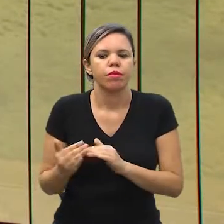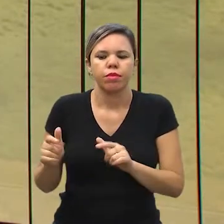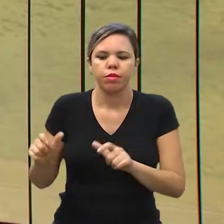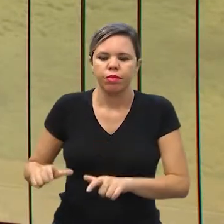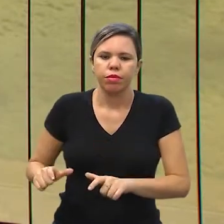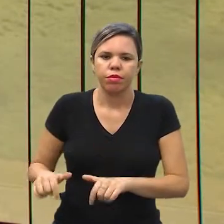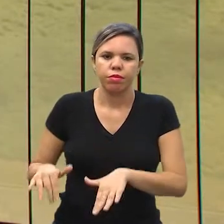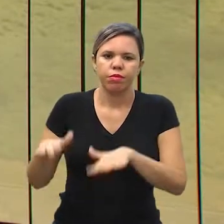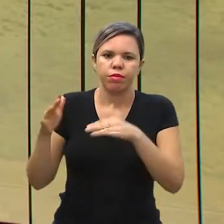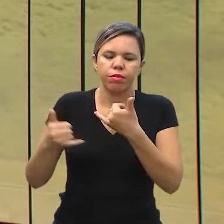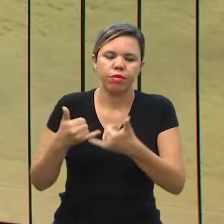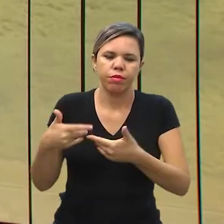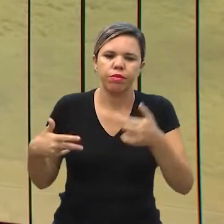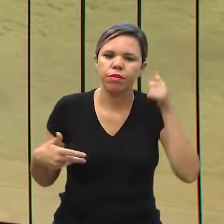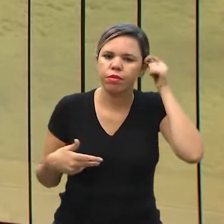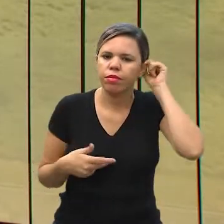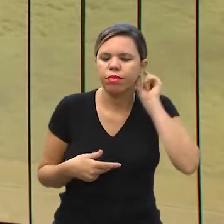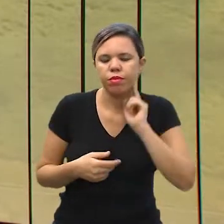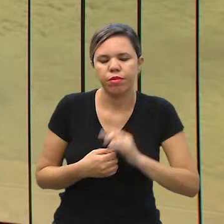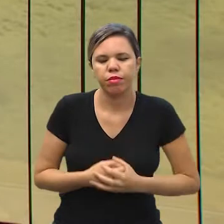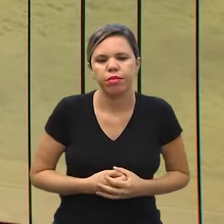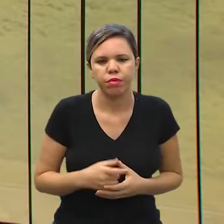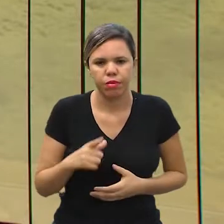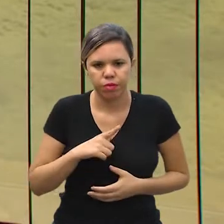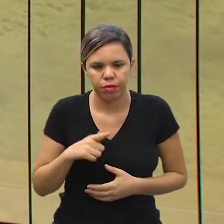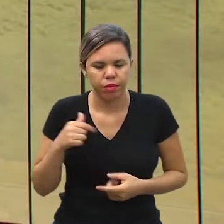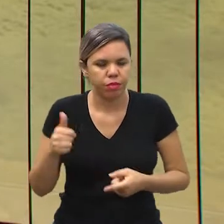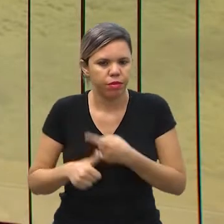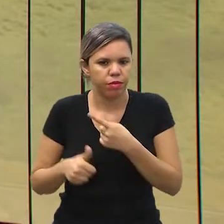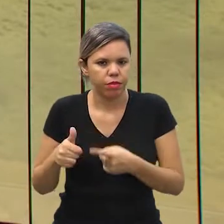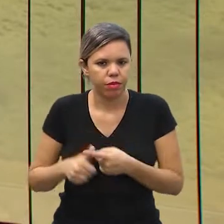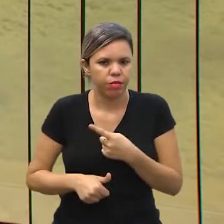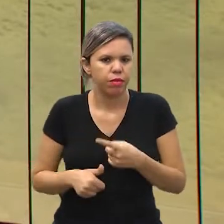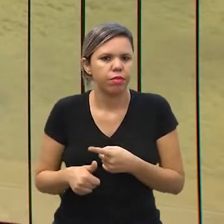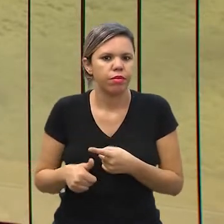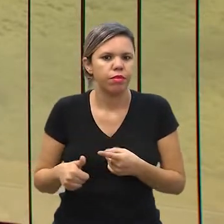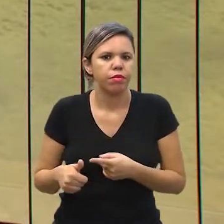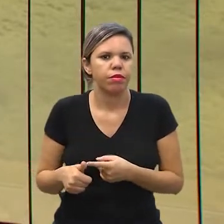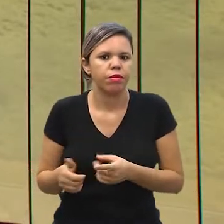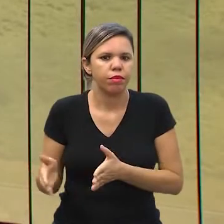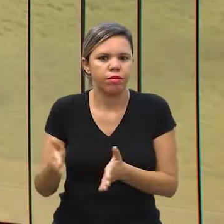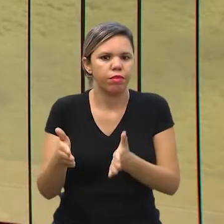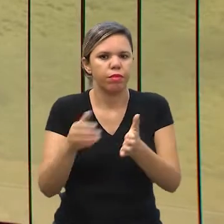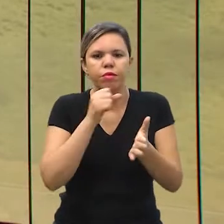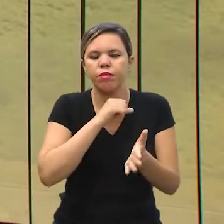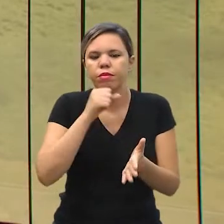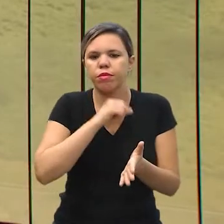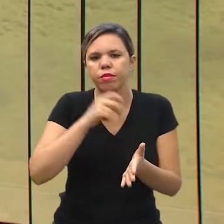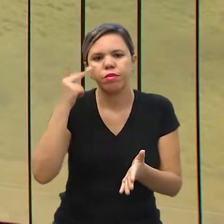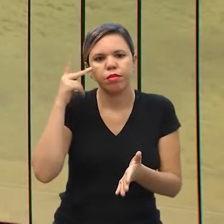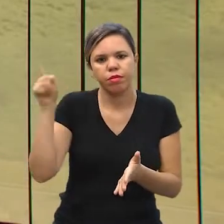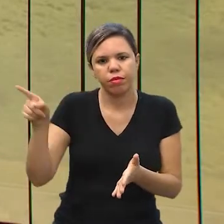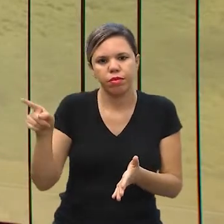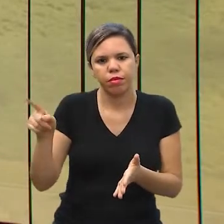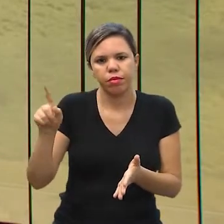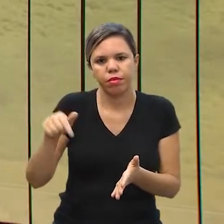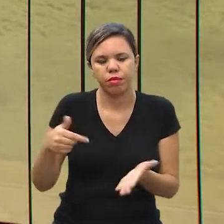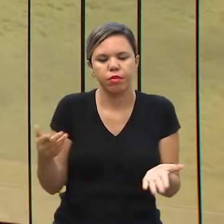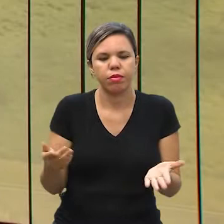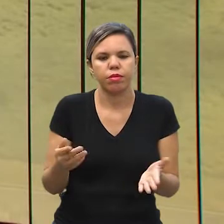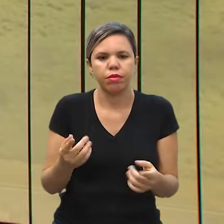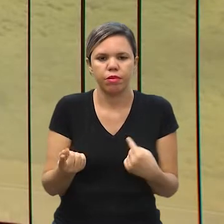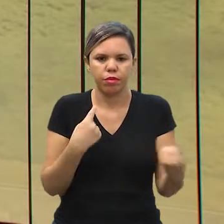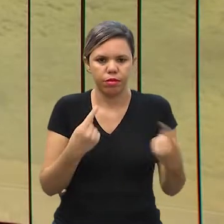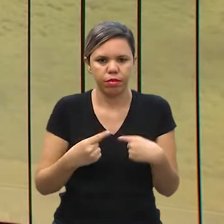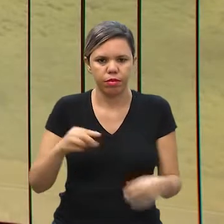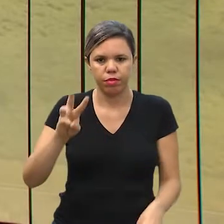aquela aquela região era o para havia se o primeiro trecho da Estrada Velha de São Paulo então que é o